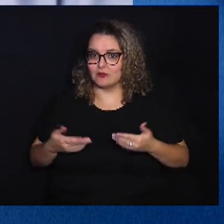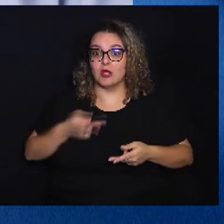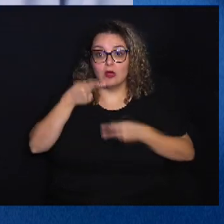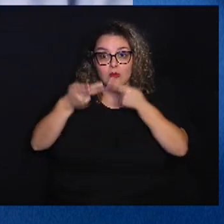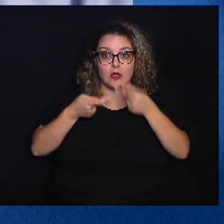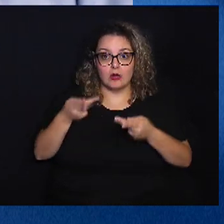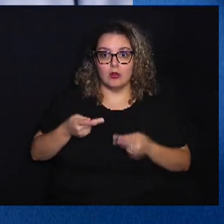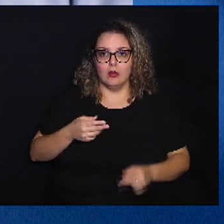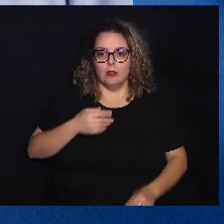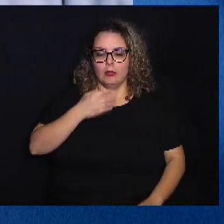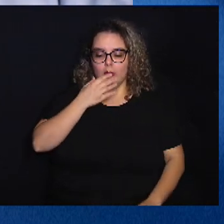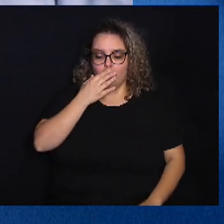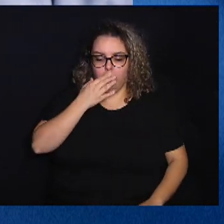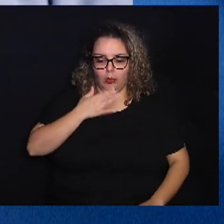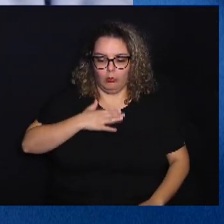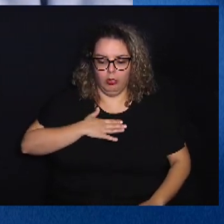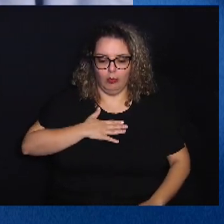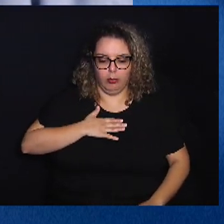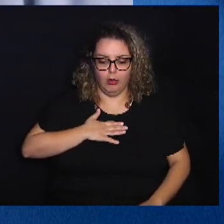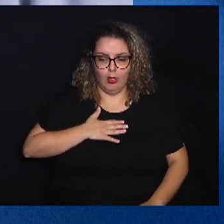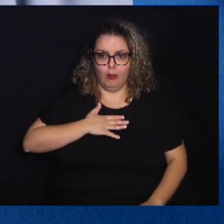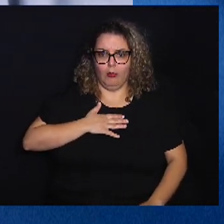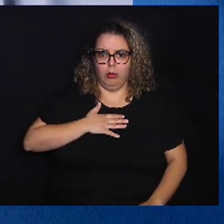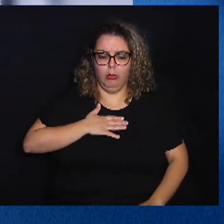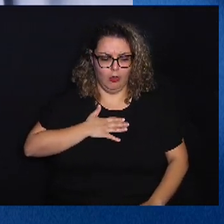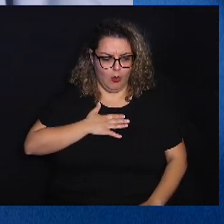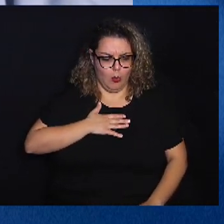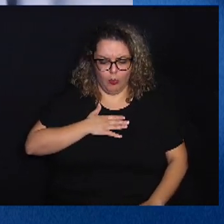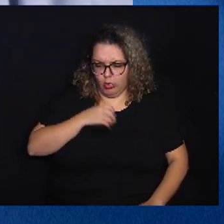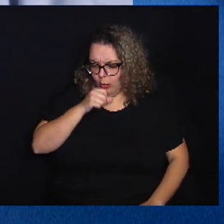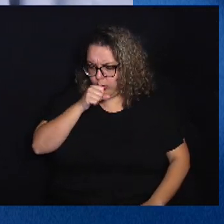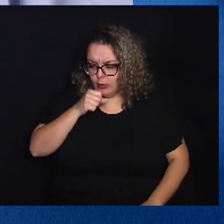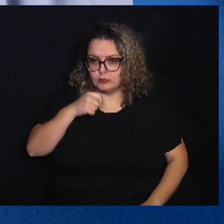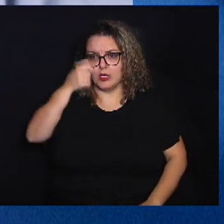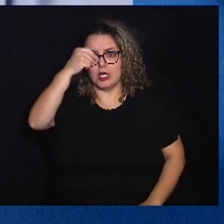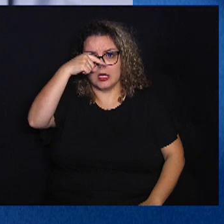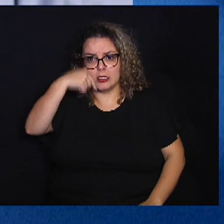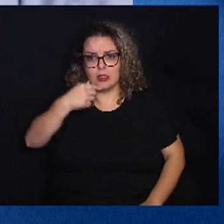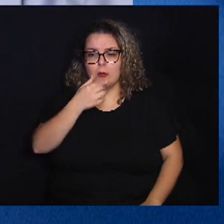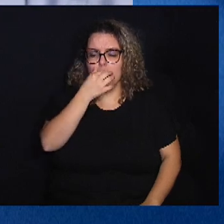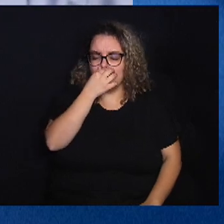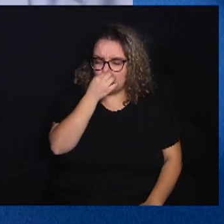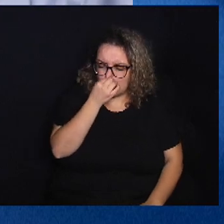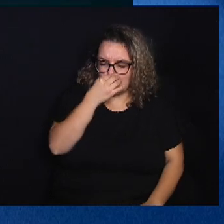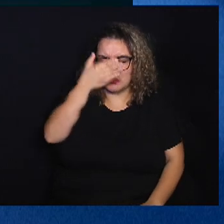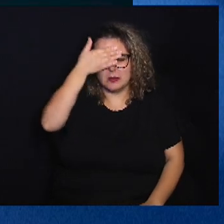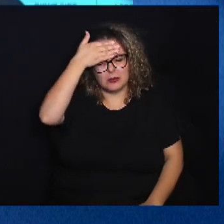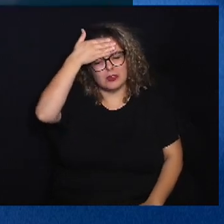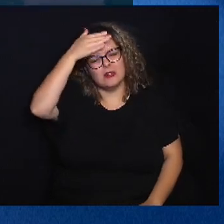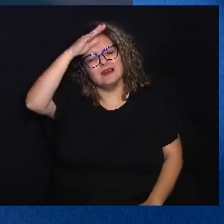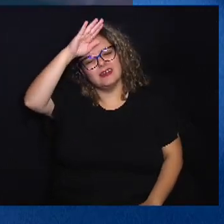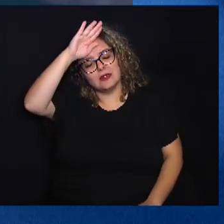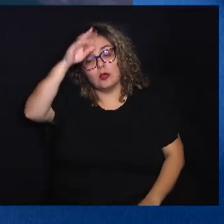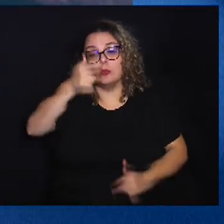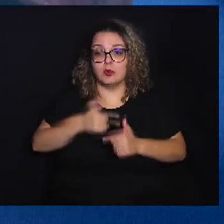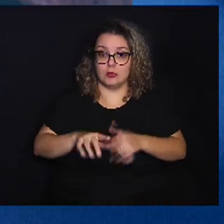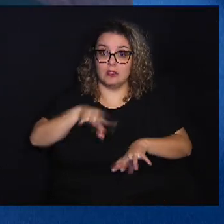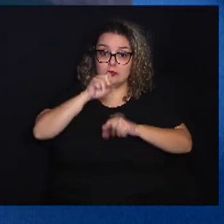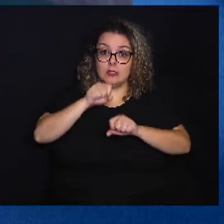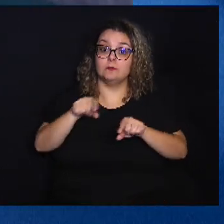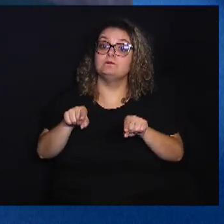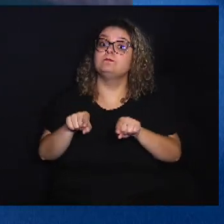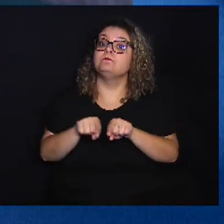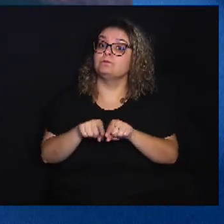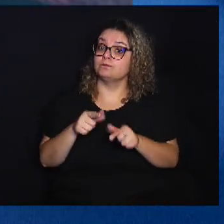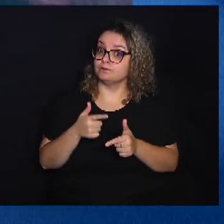que a tosse, além de ser um sintoma de gripe, resfriado ou problemas respiratórios, também